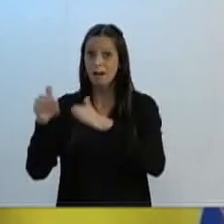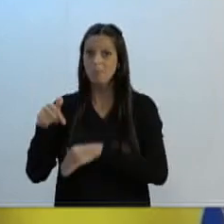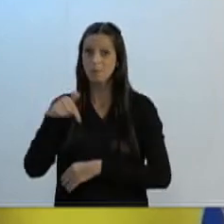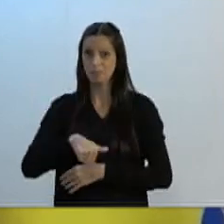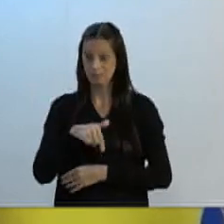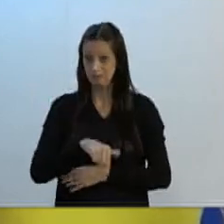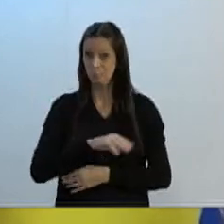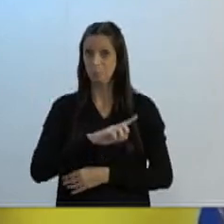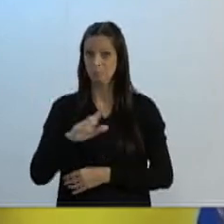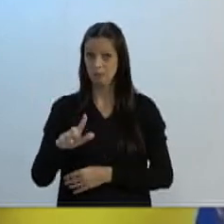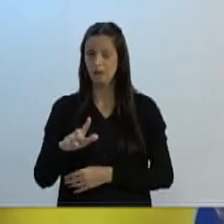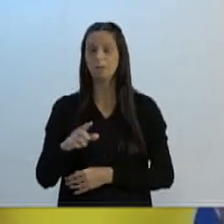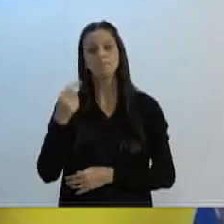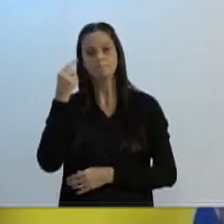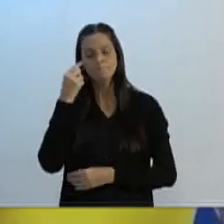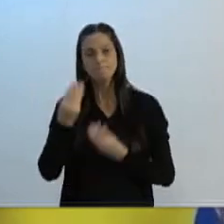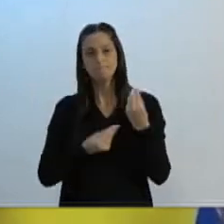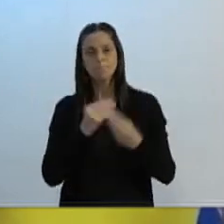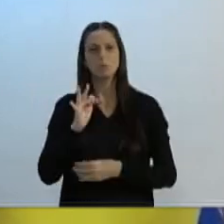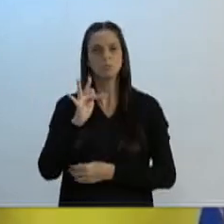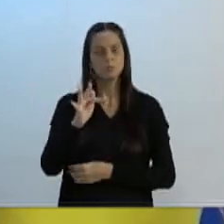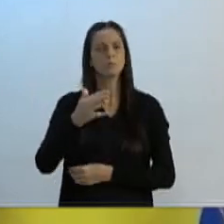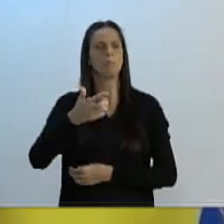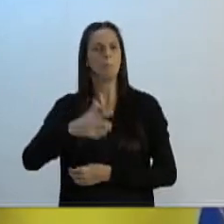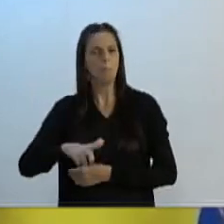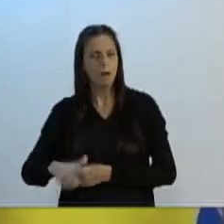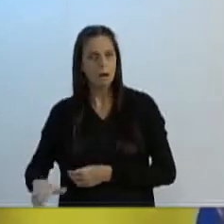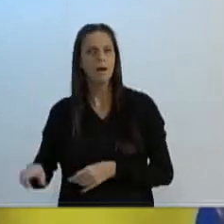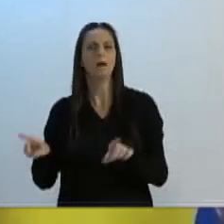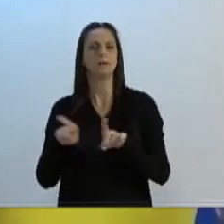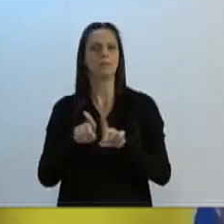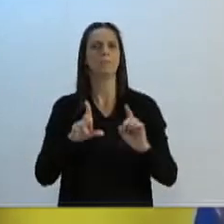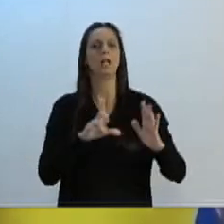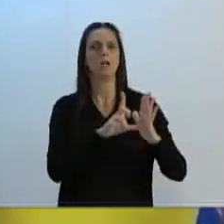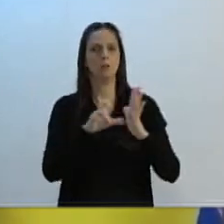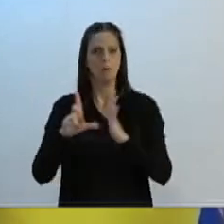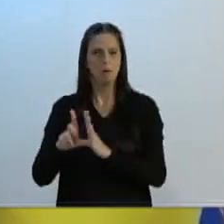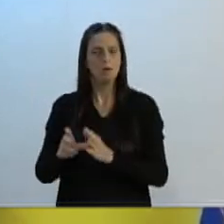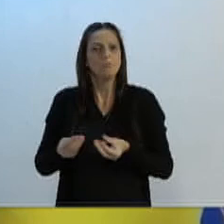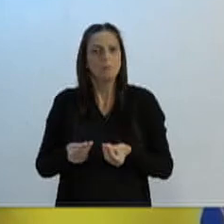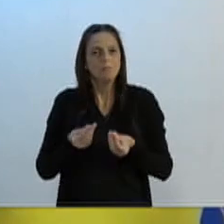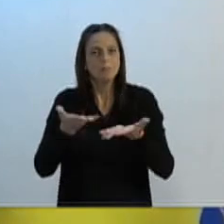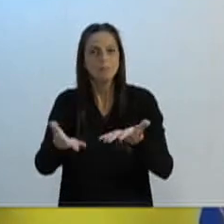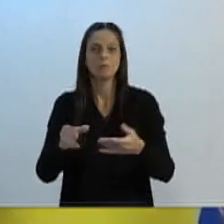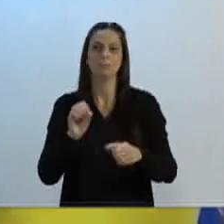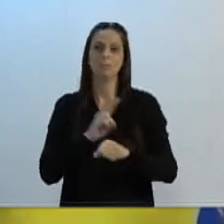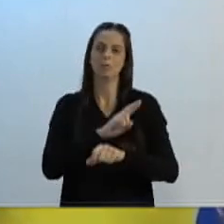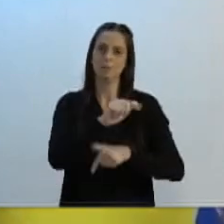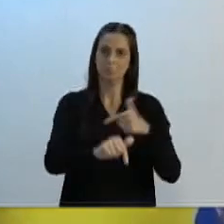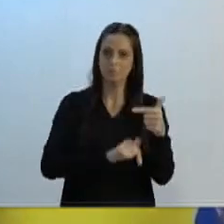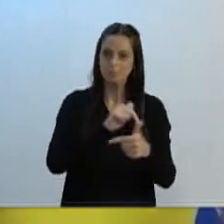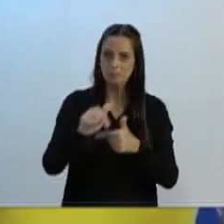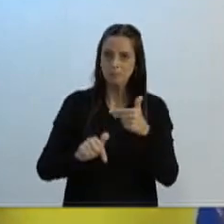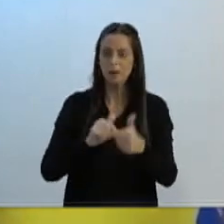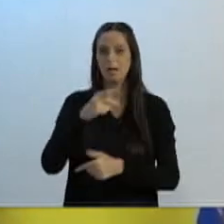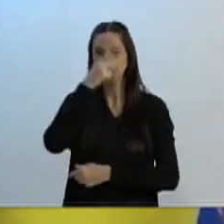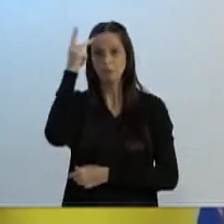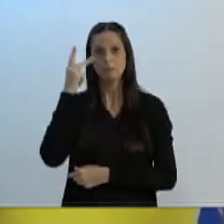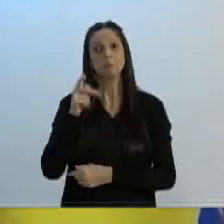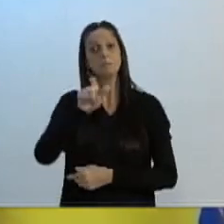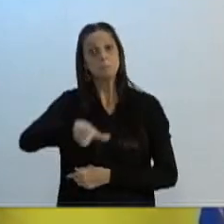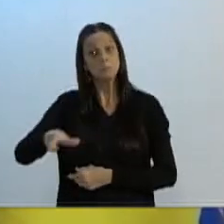região pretendem futuramente abrir mais espaço traseiro emprego trazendo renda